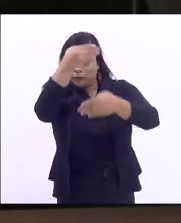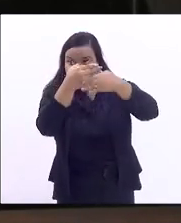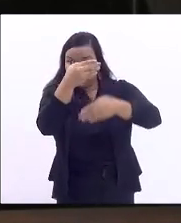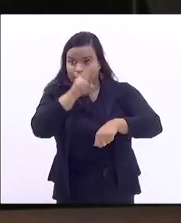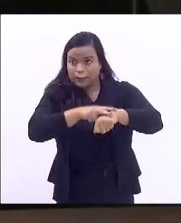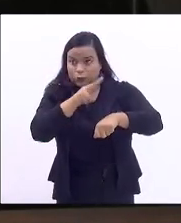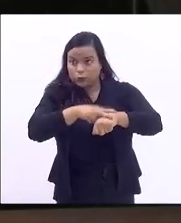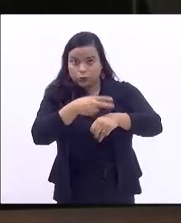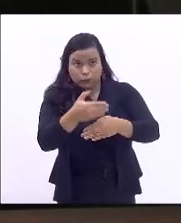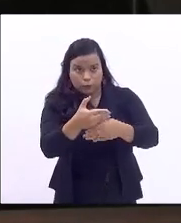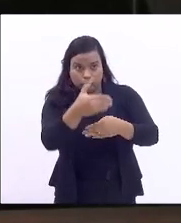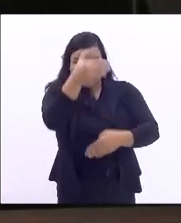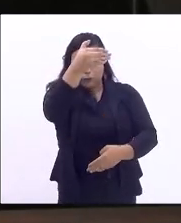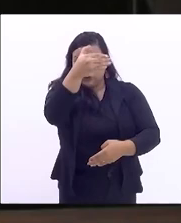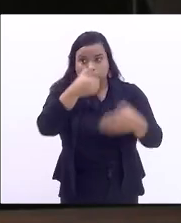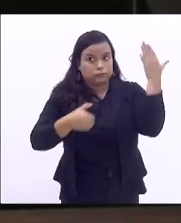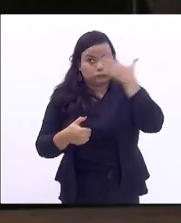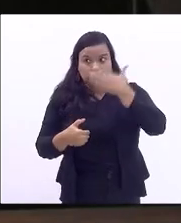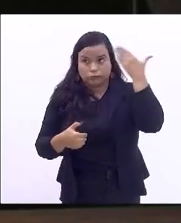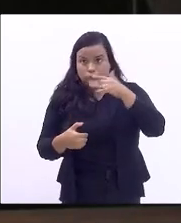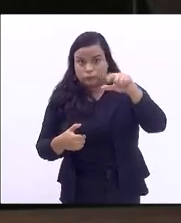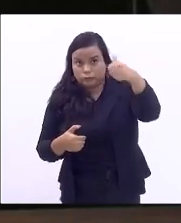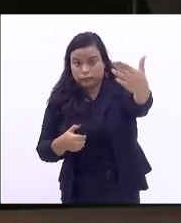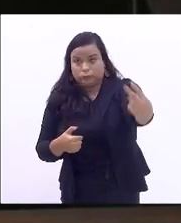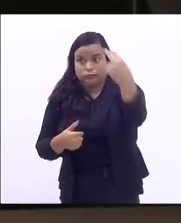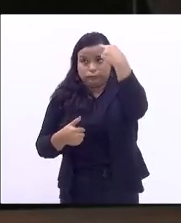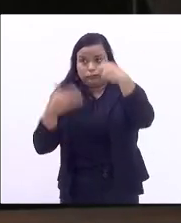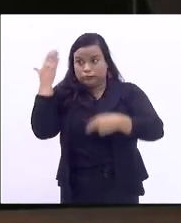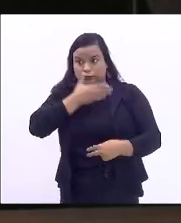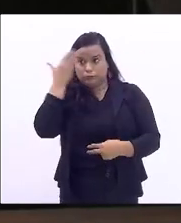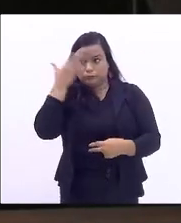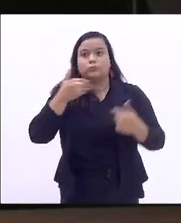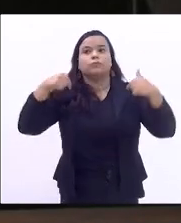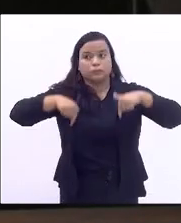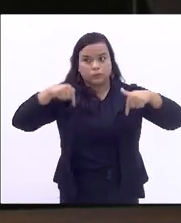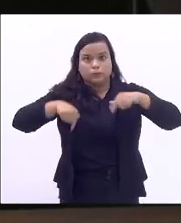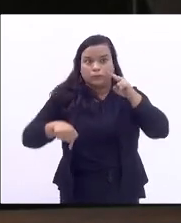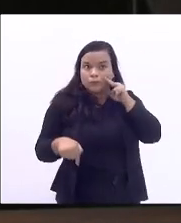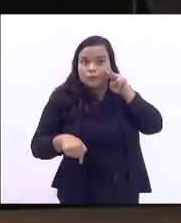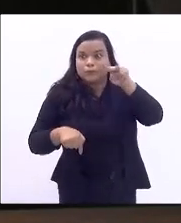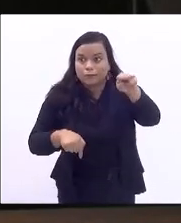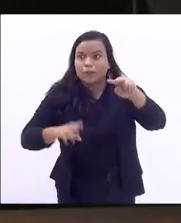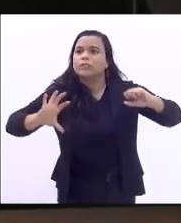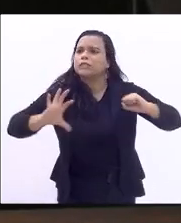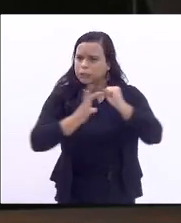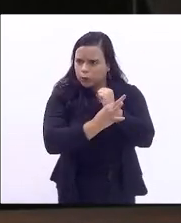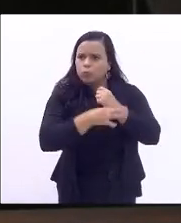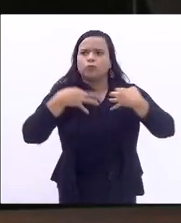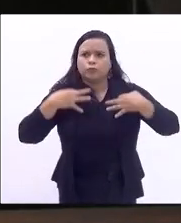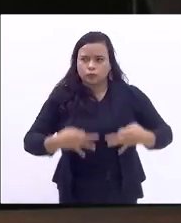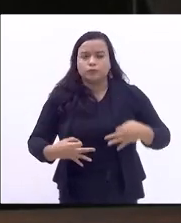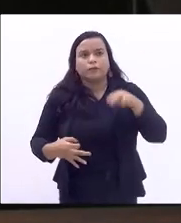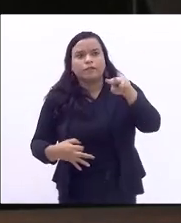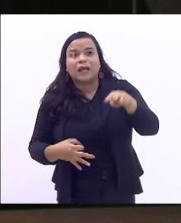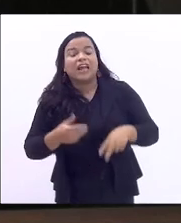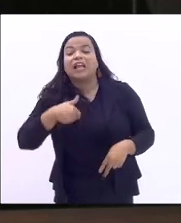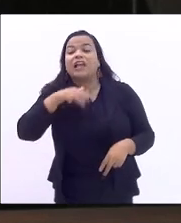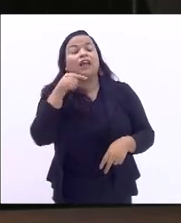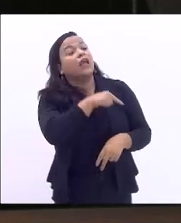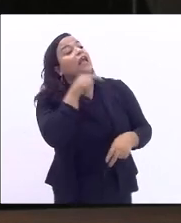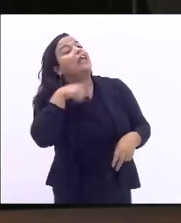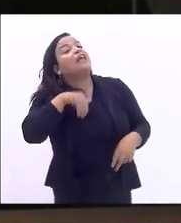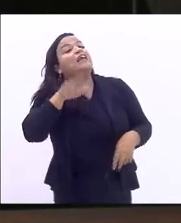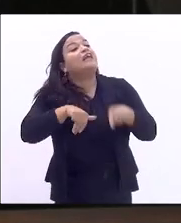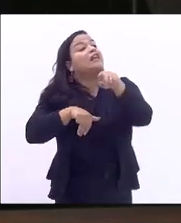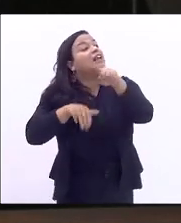fosse para trás do vidro e com total segurança apontasse o suposto